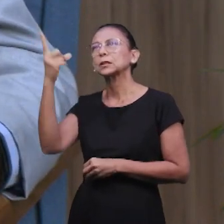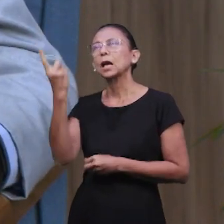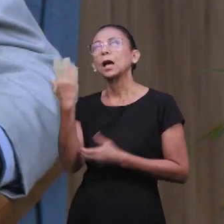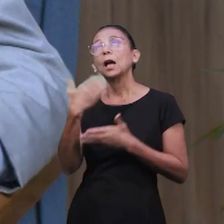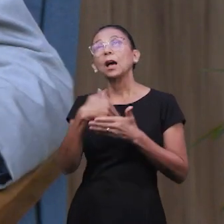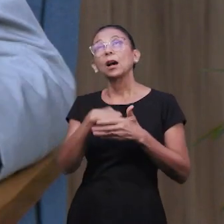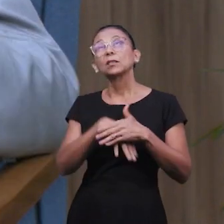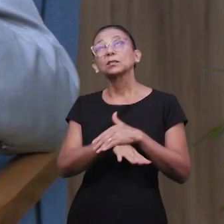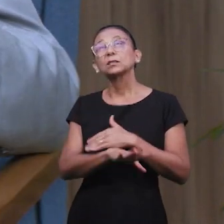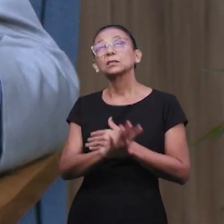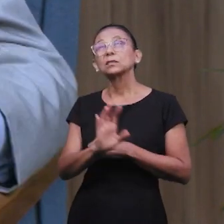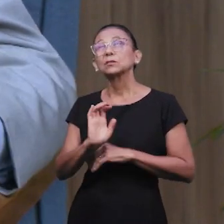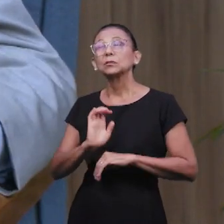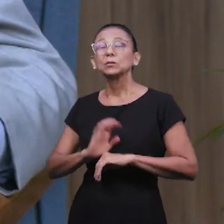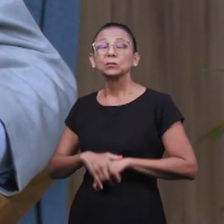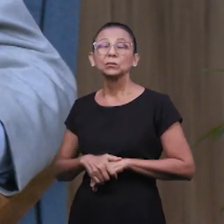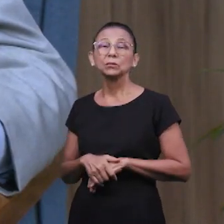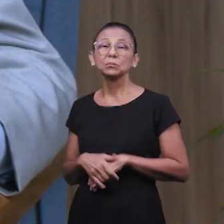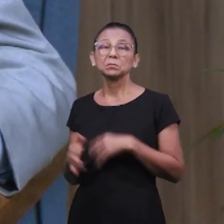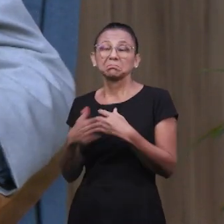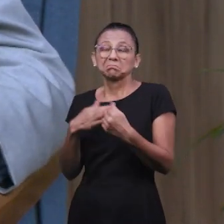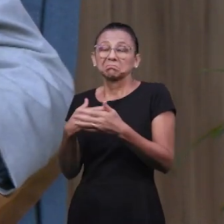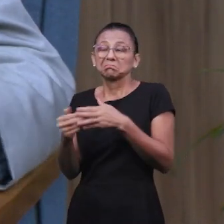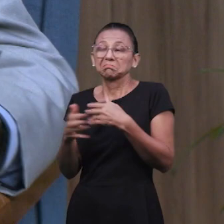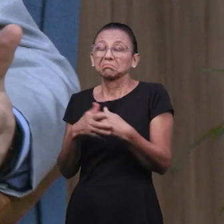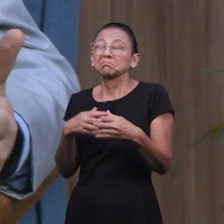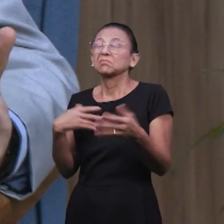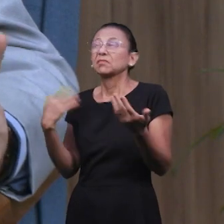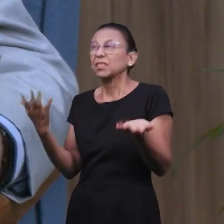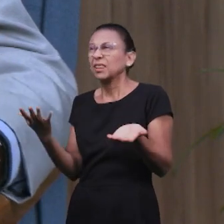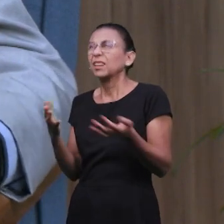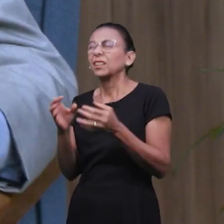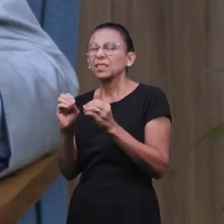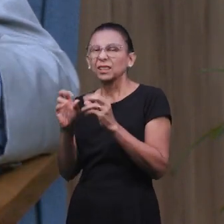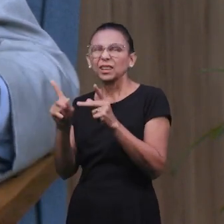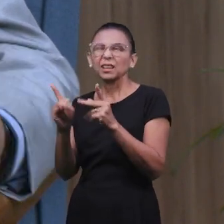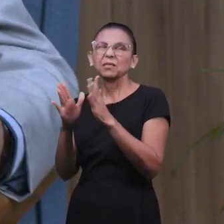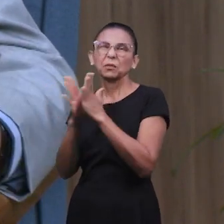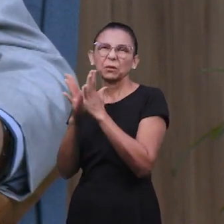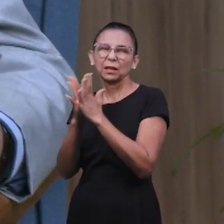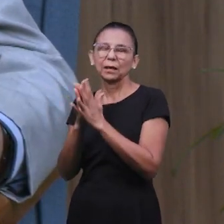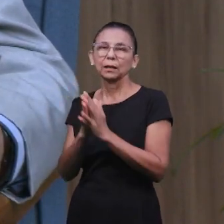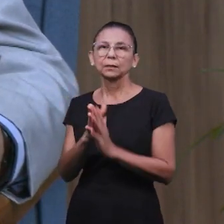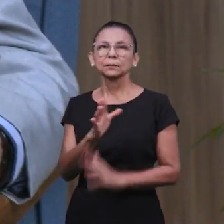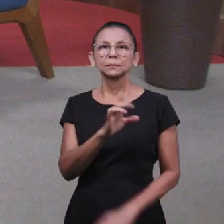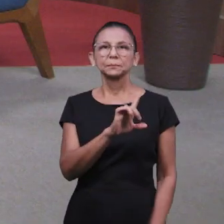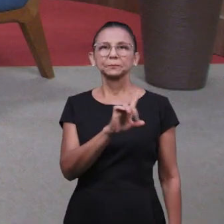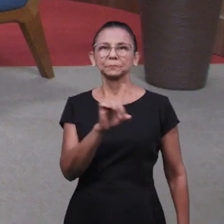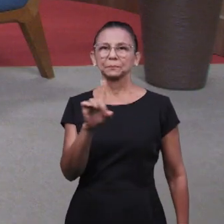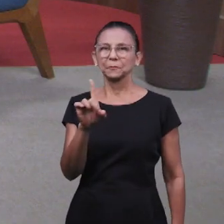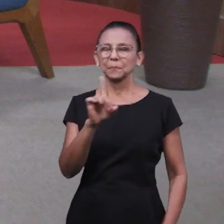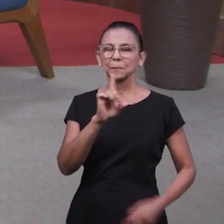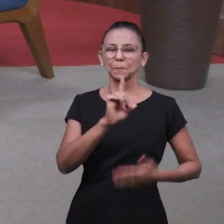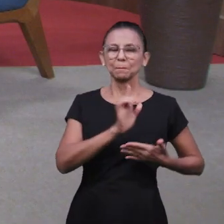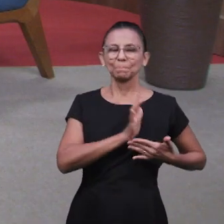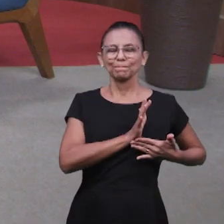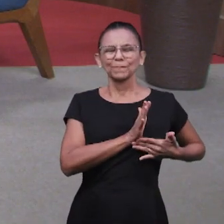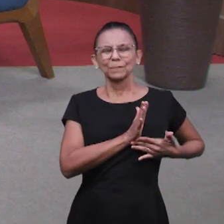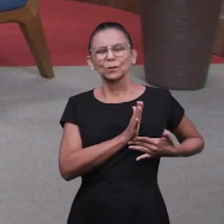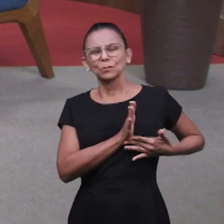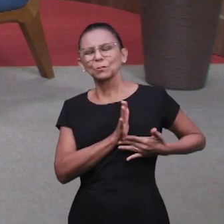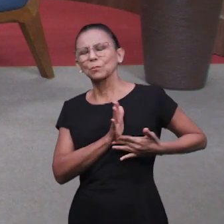costume, é de todo o coração, não é de parte do coração, mas exatamente. É de todo o coração. É uma entrega, é